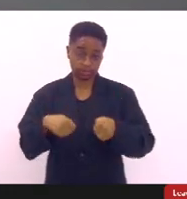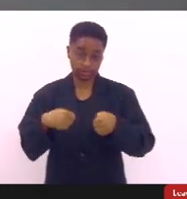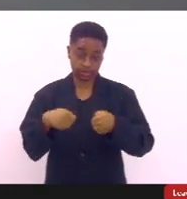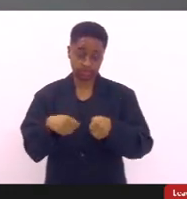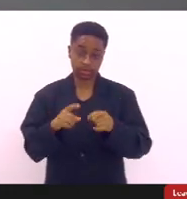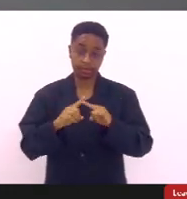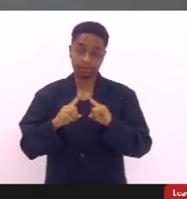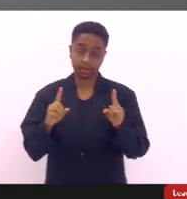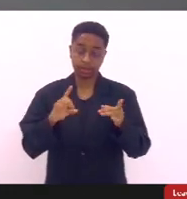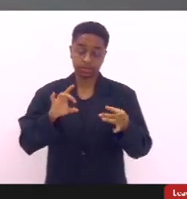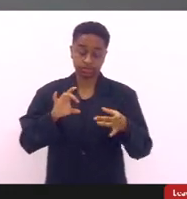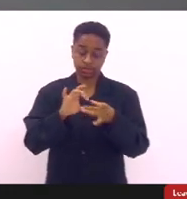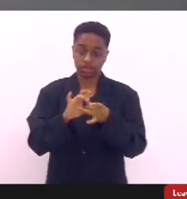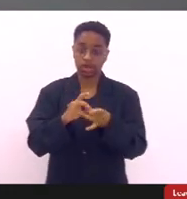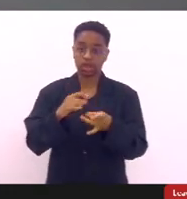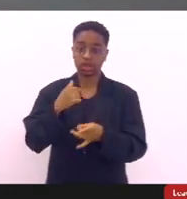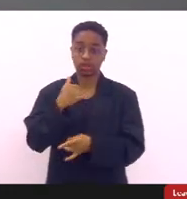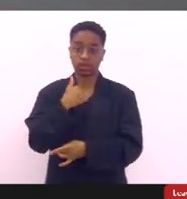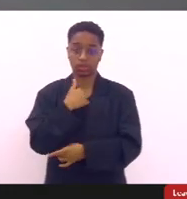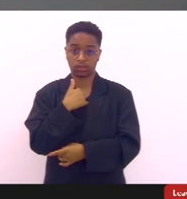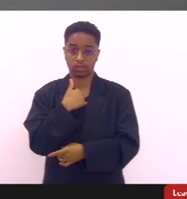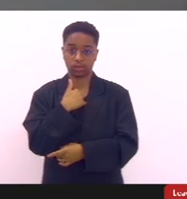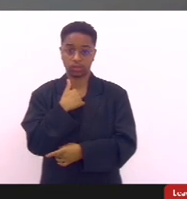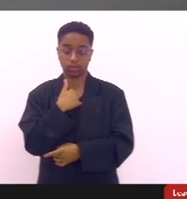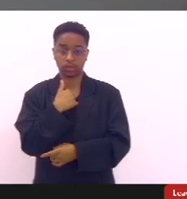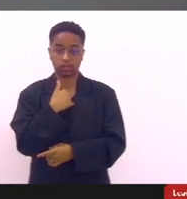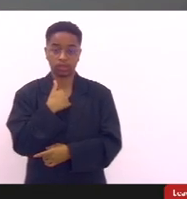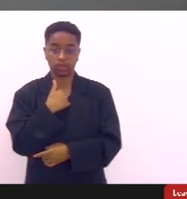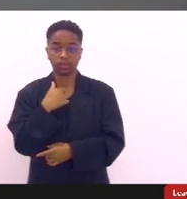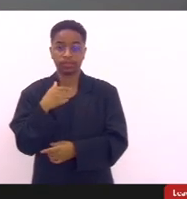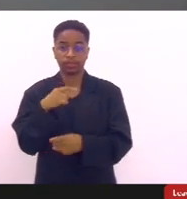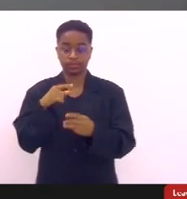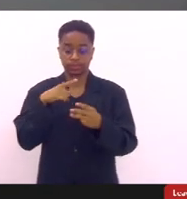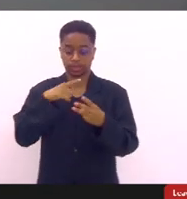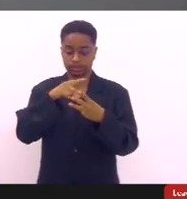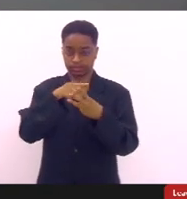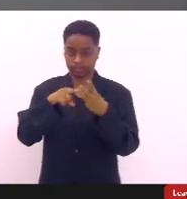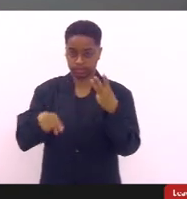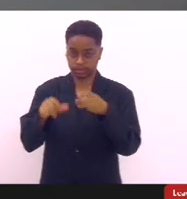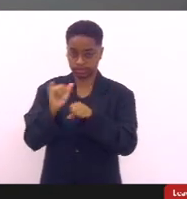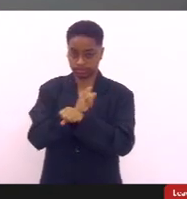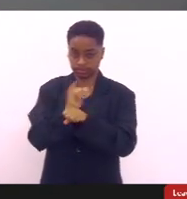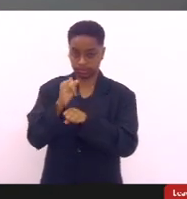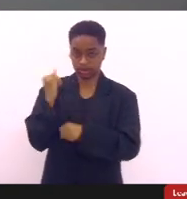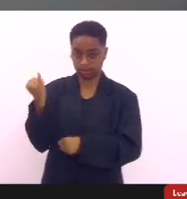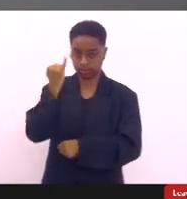é associado, eu considero, né? Eu considero 3 estratégias importantes aqui.